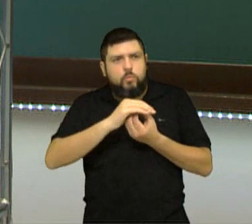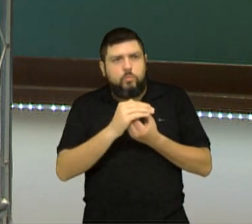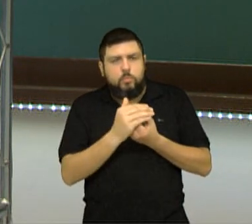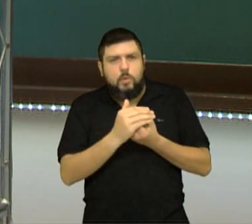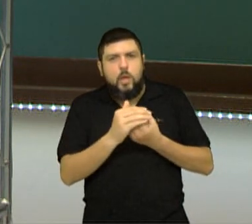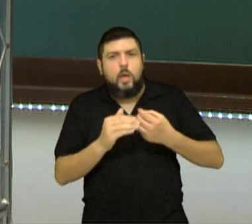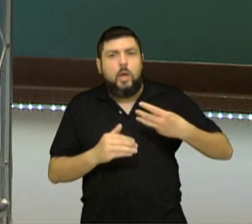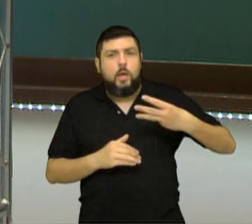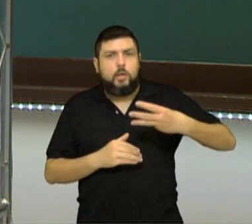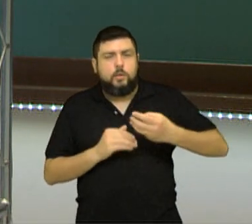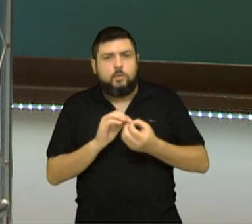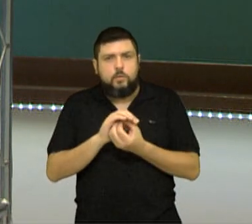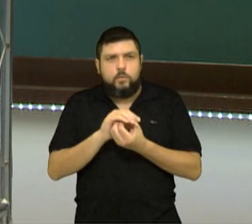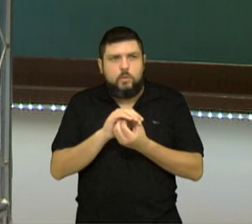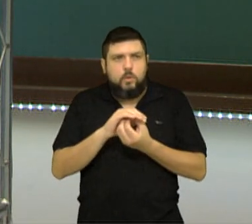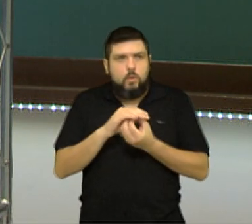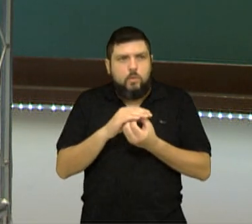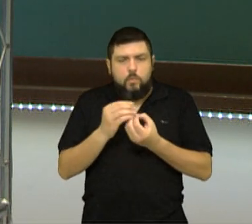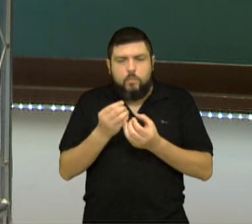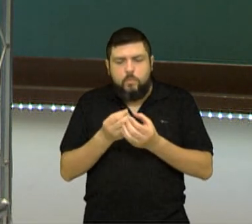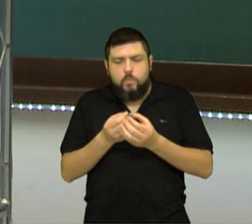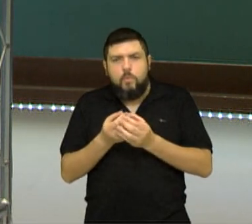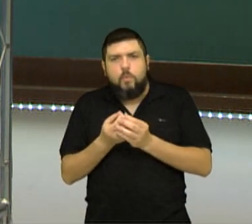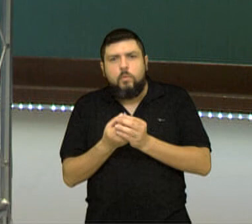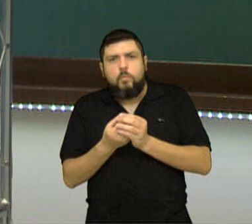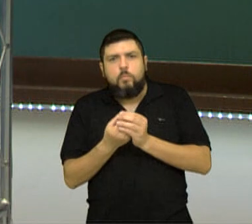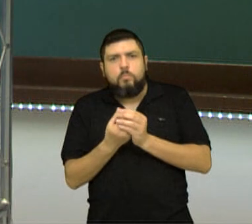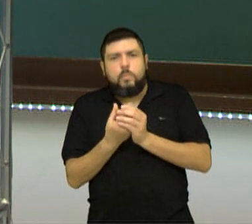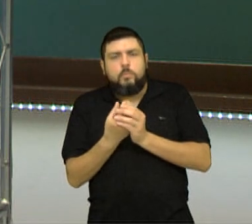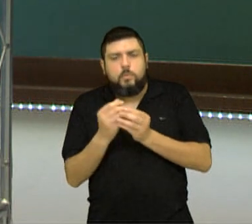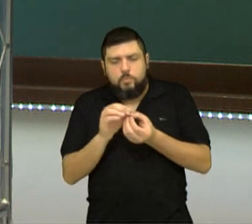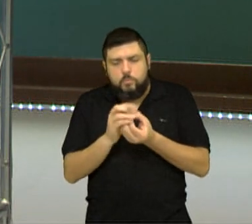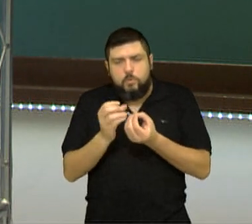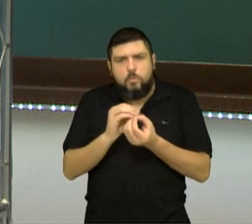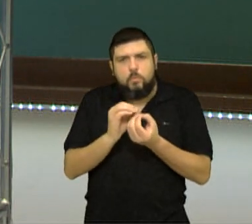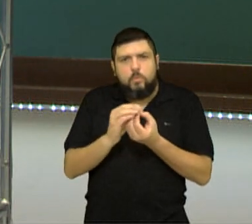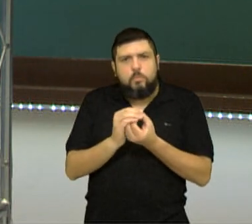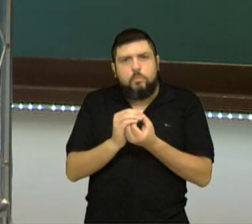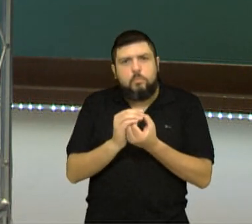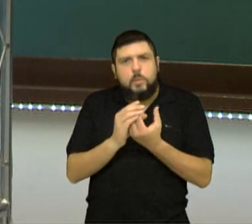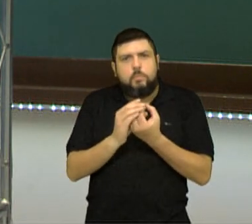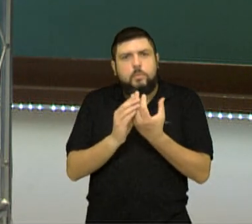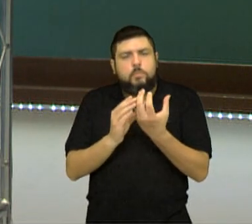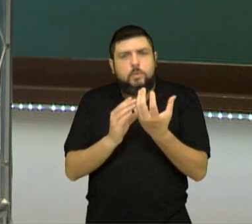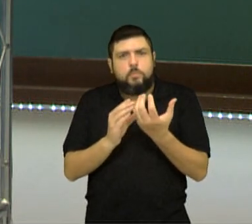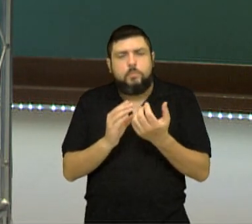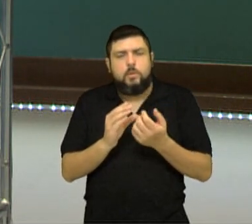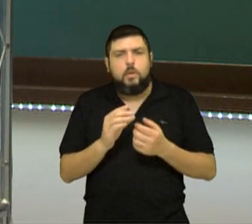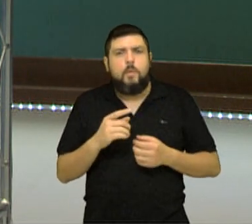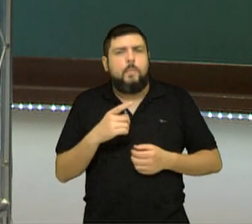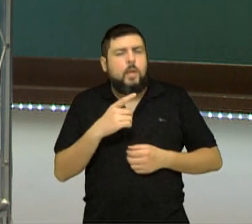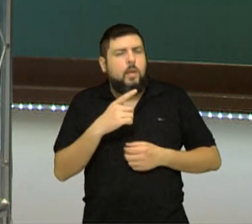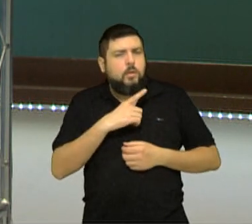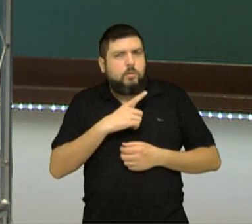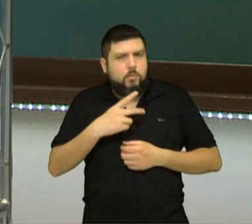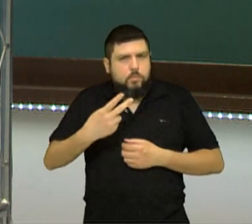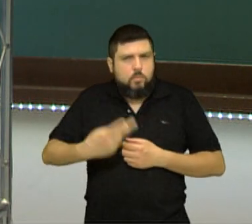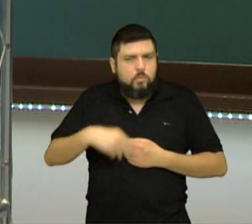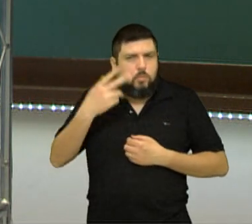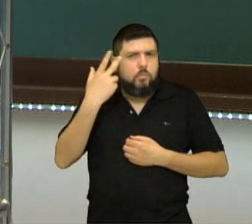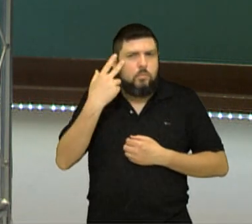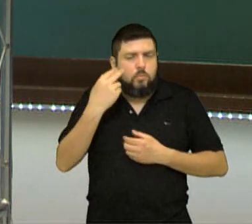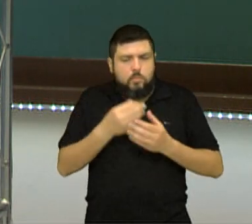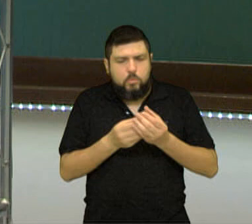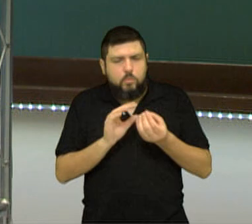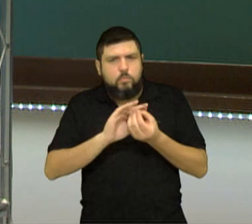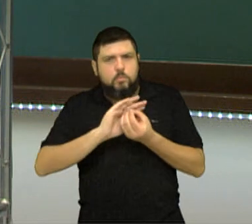mais. Esse ovócito é liberado. Tá? Existe uma espécie de uma cicatrização nesse folículo, né, que a